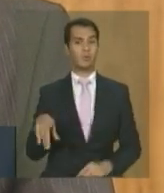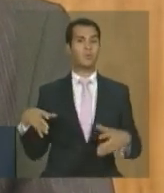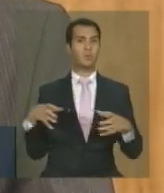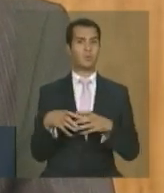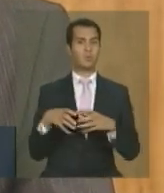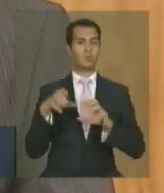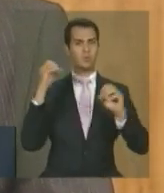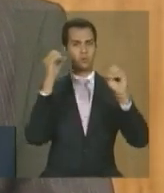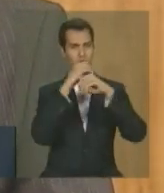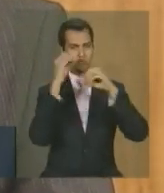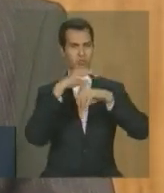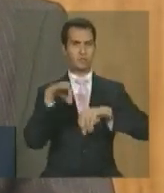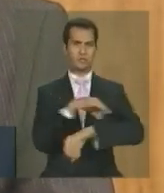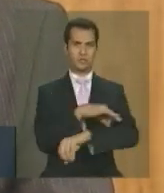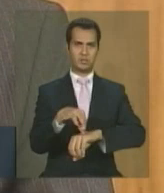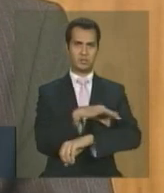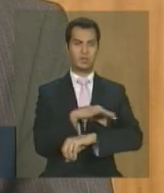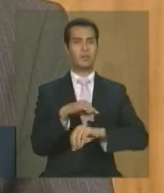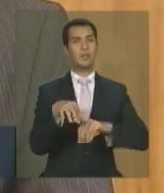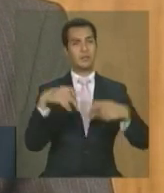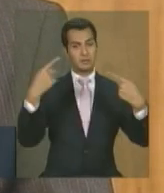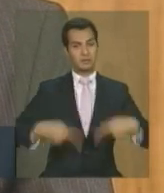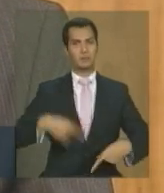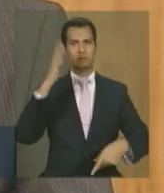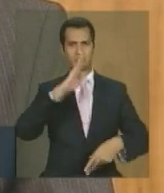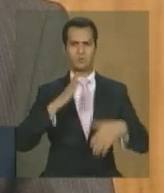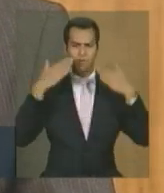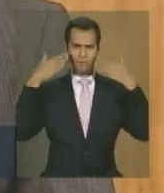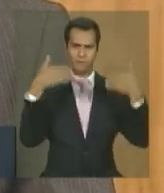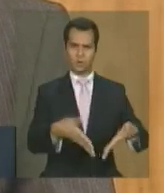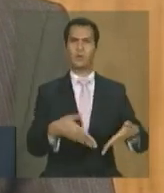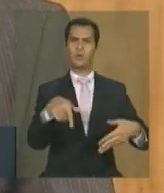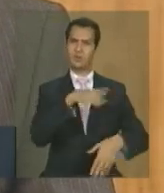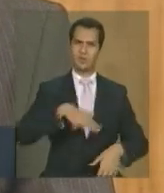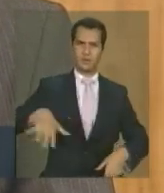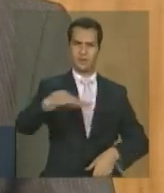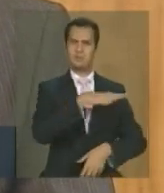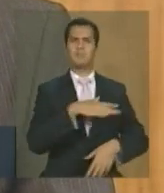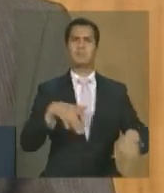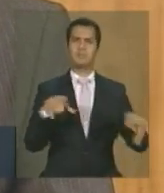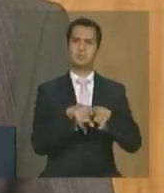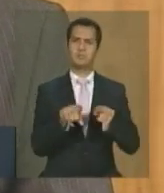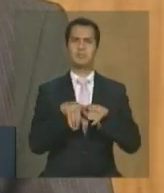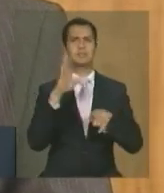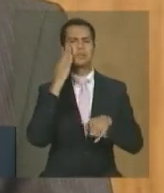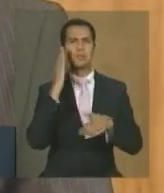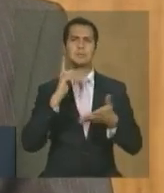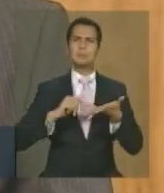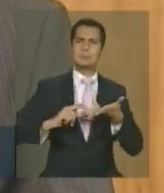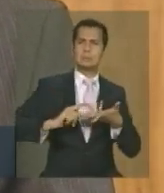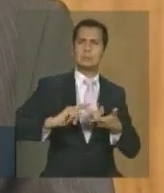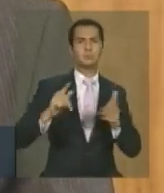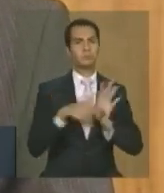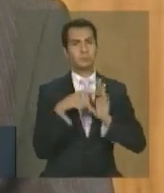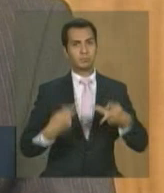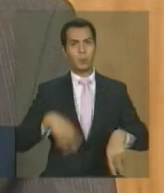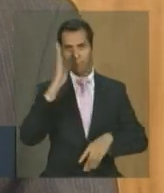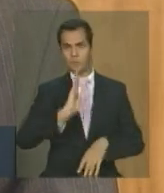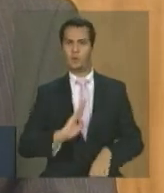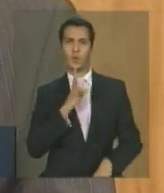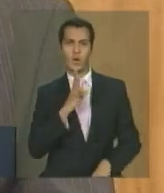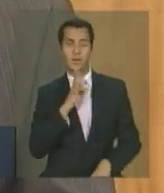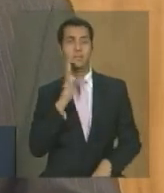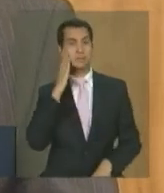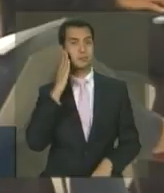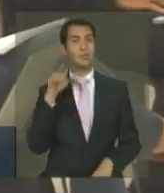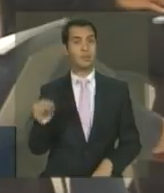engenharia nacional, de estar voltado para o nosso mercado, para esse consumidor, para essas características, é que vem permitindo